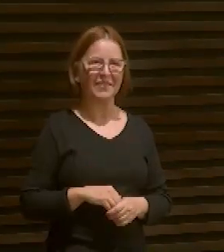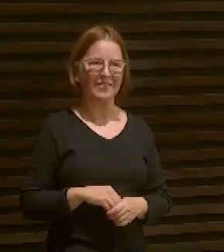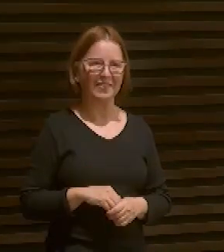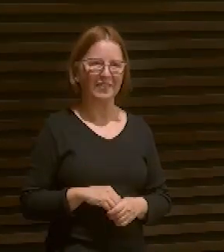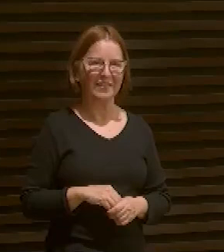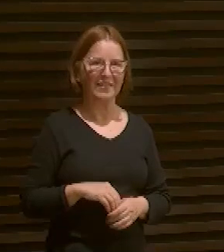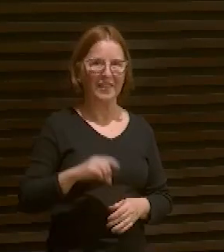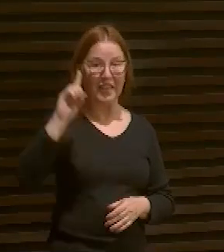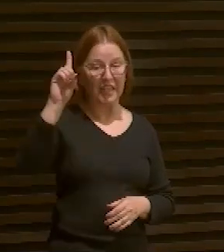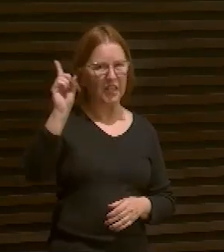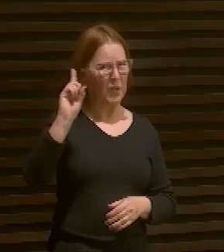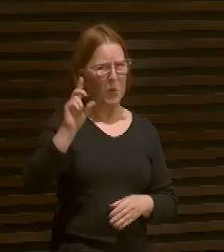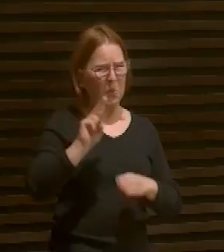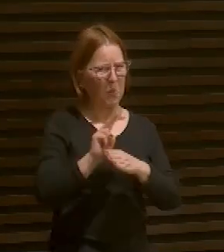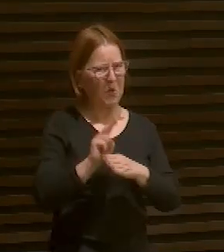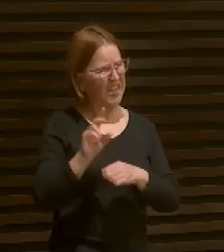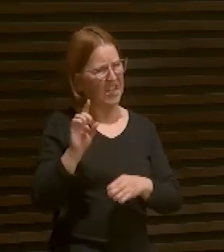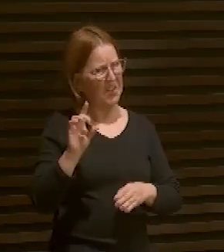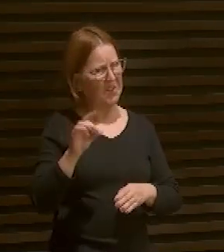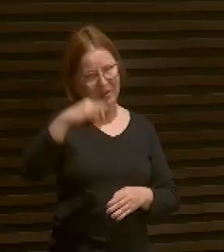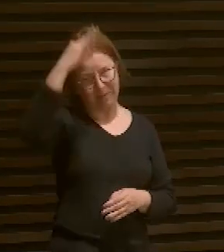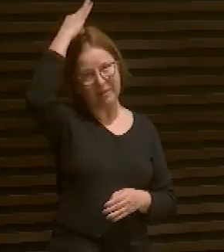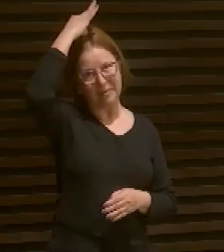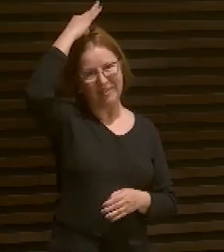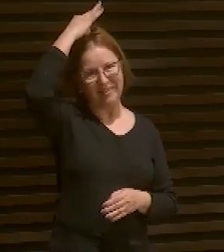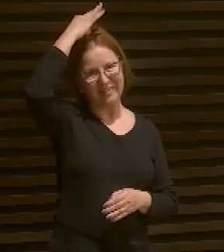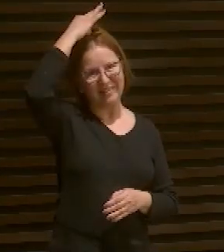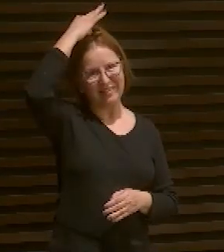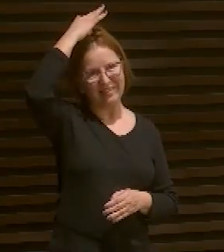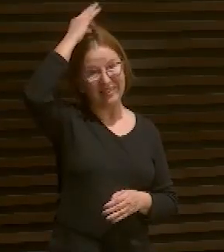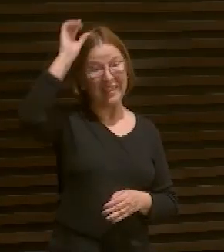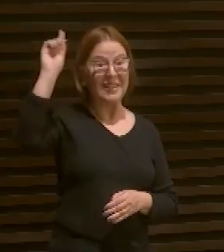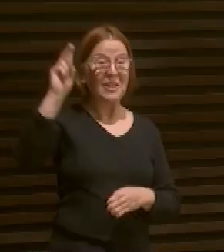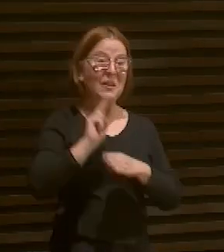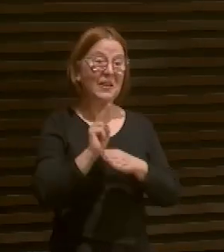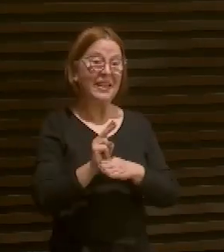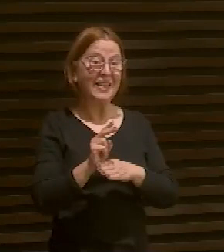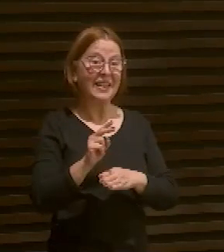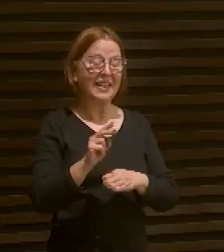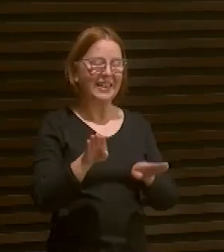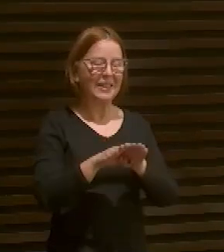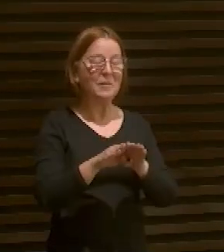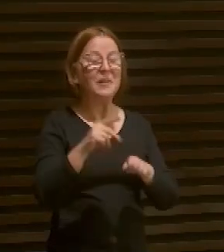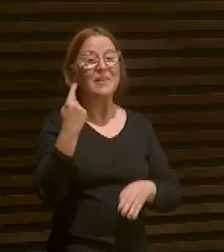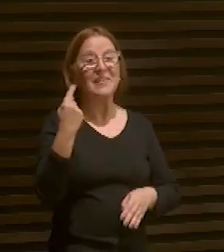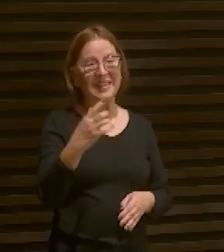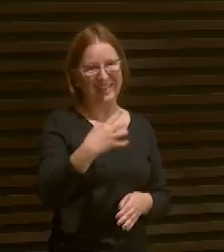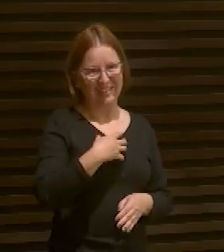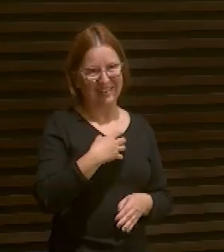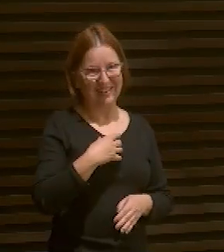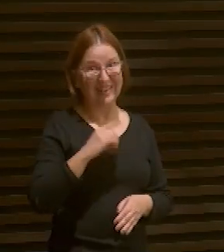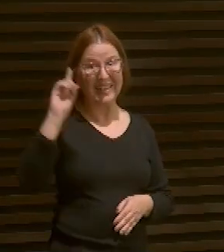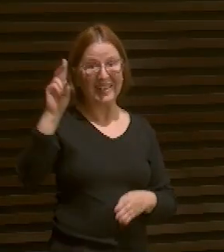Ele não cuida de você somente espiritualmente. Ele cuida também do seu comportamento. Ele